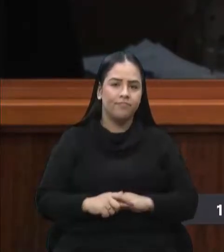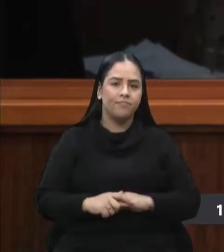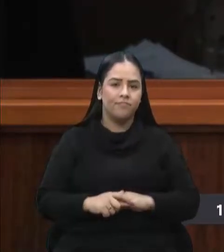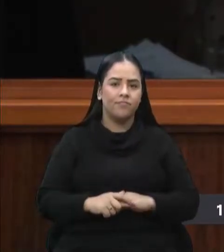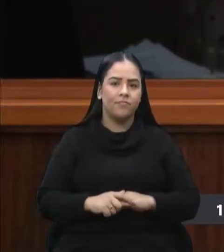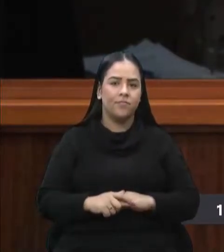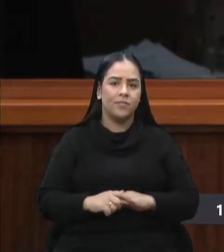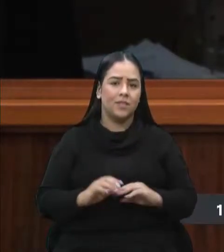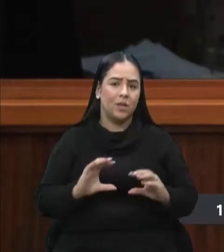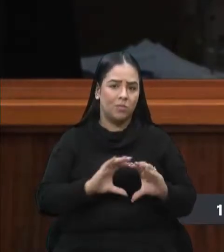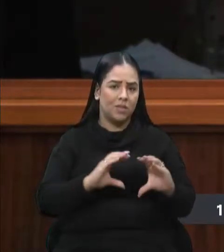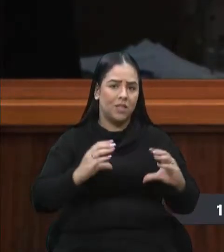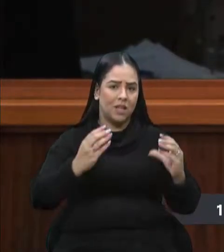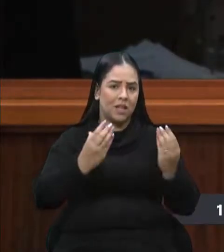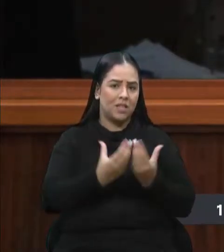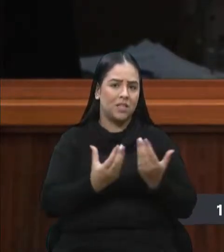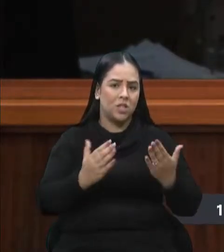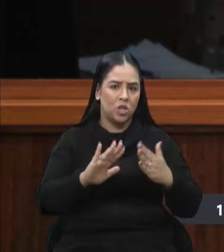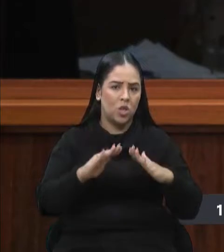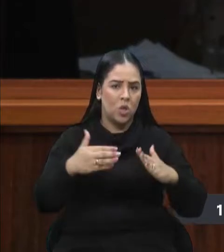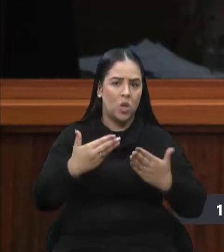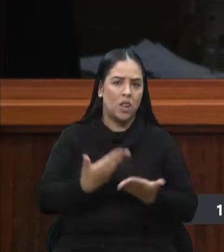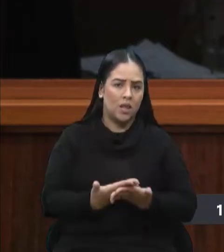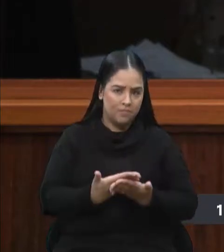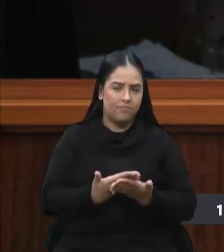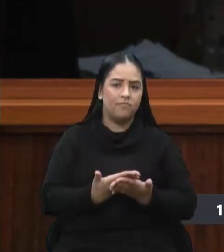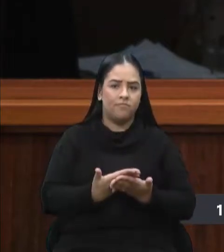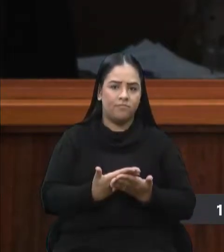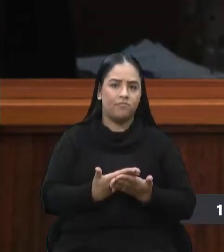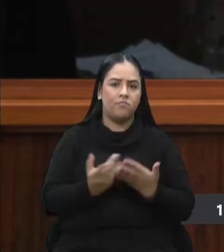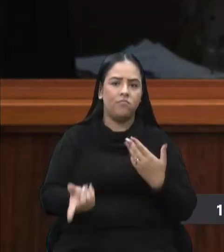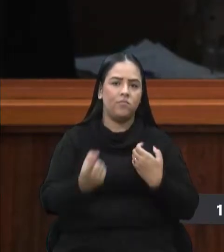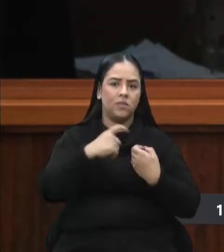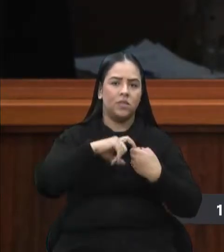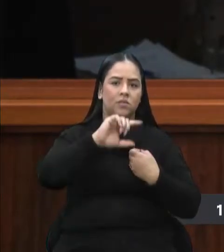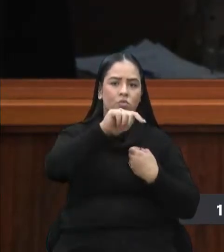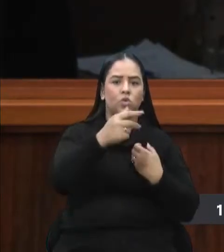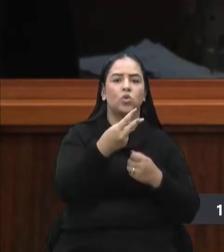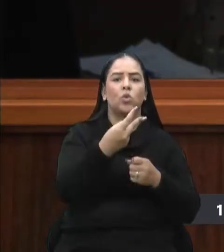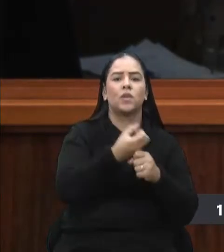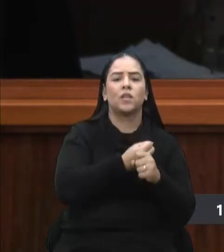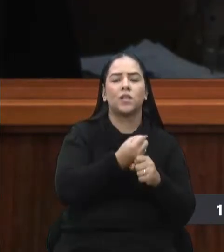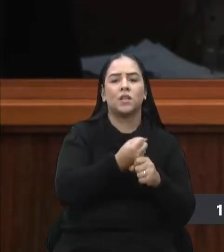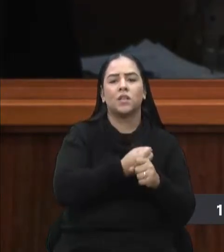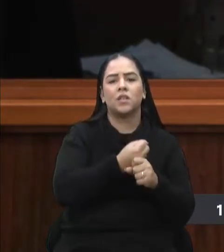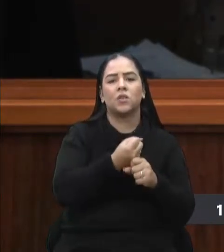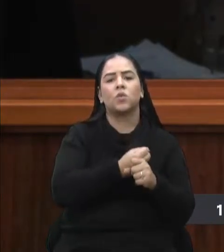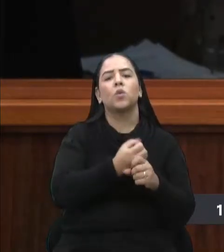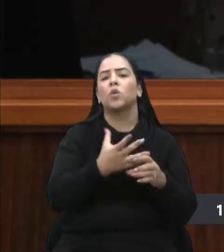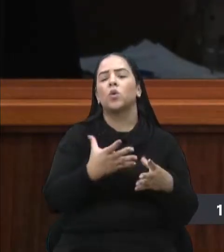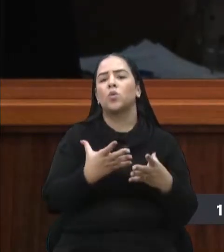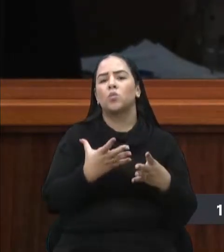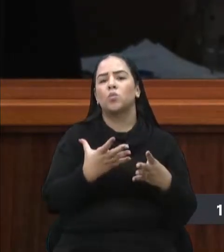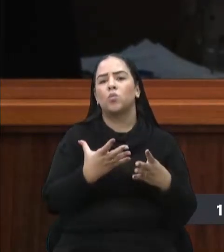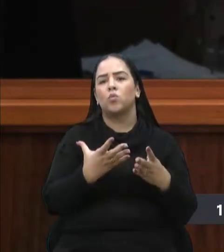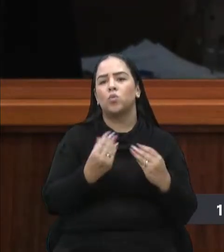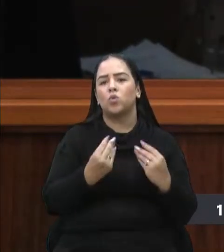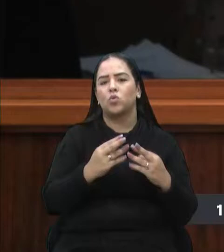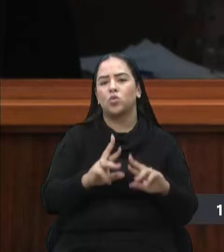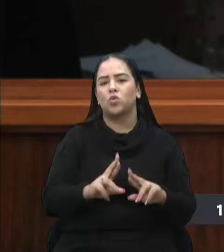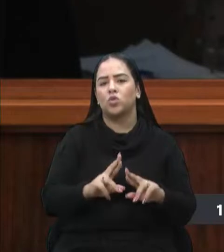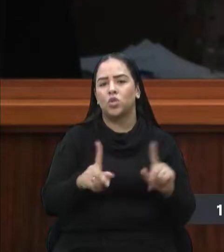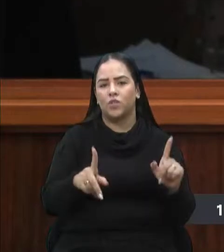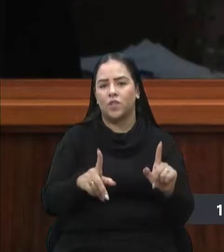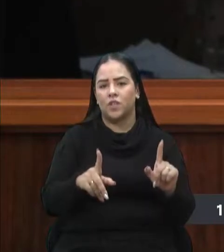a comunidade escolar está voltando, depois de 2 anos, de uma forma muito